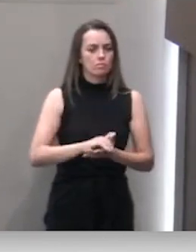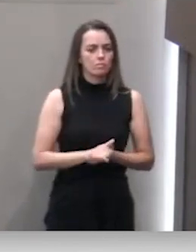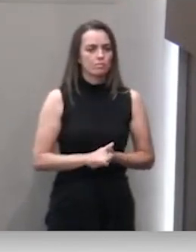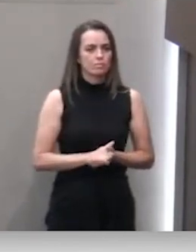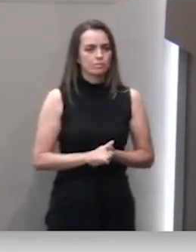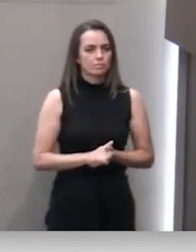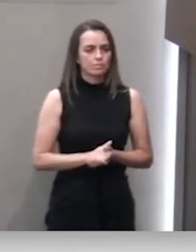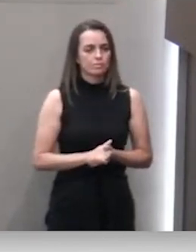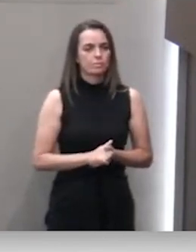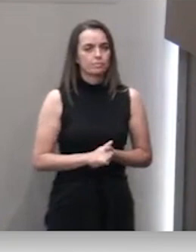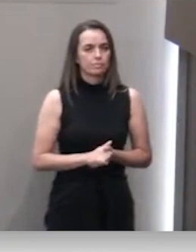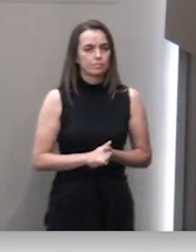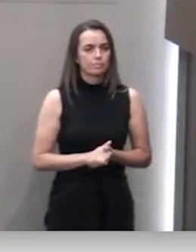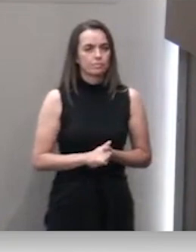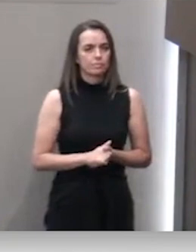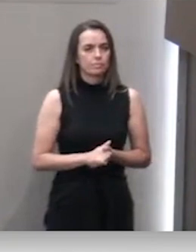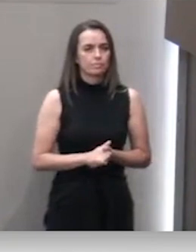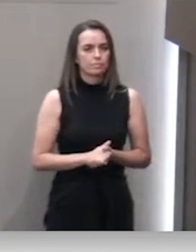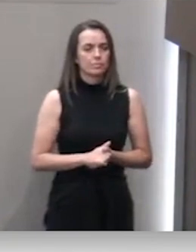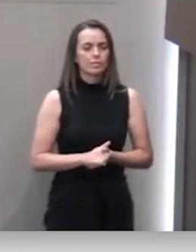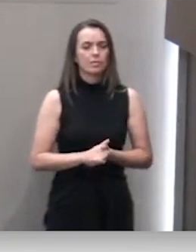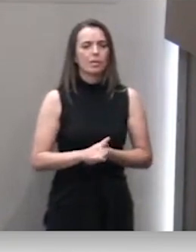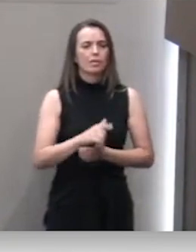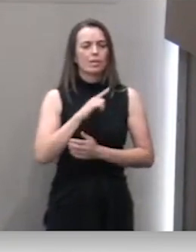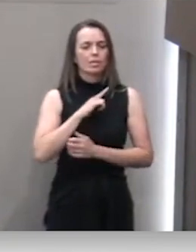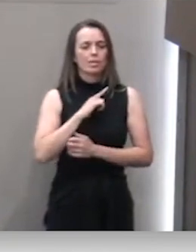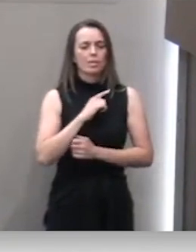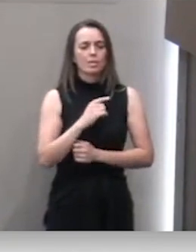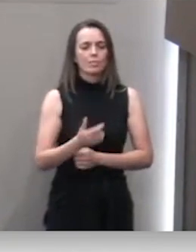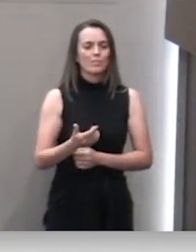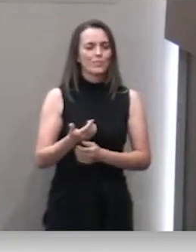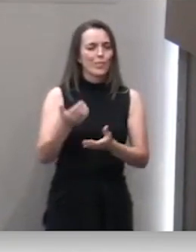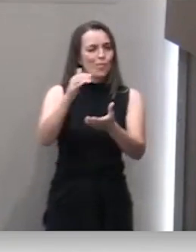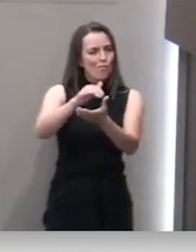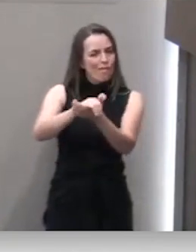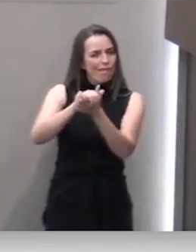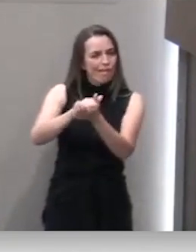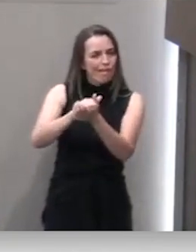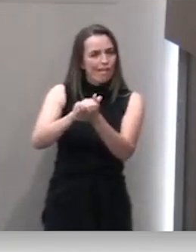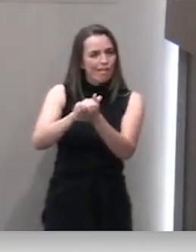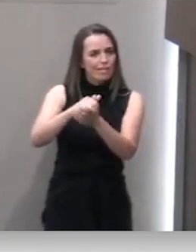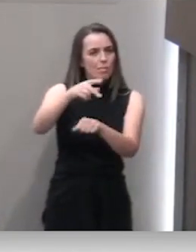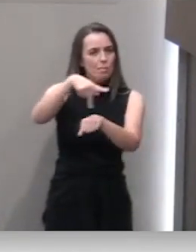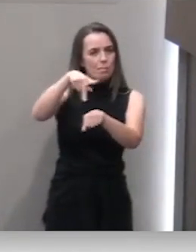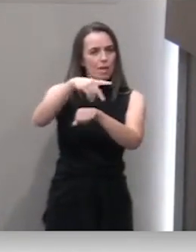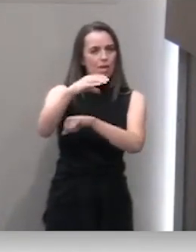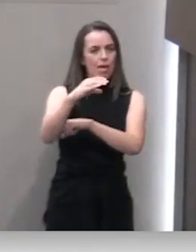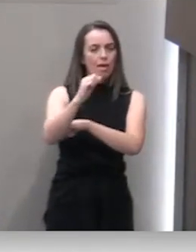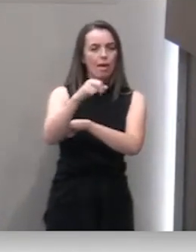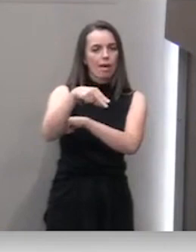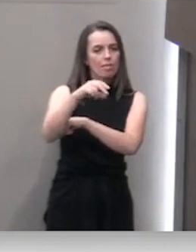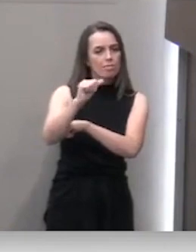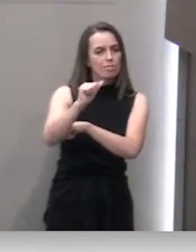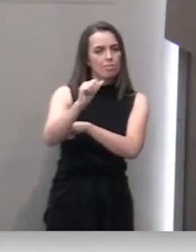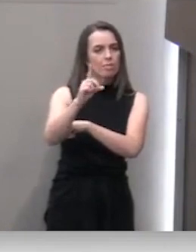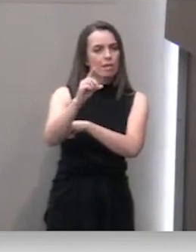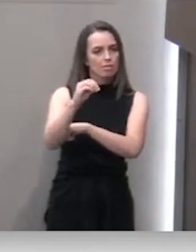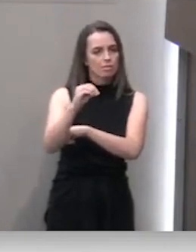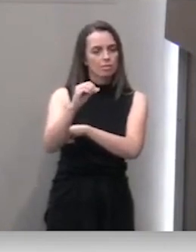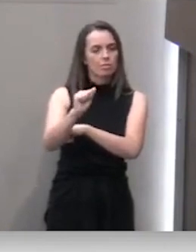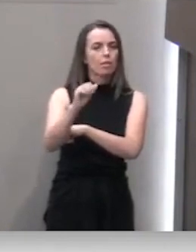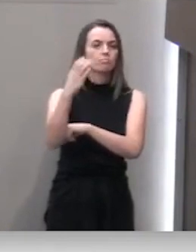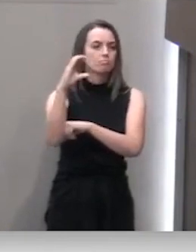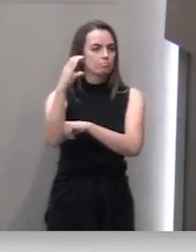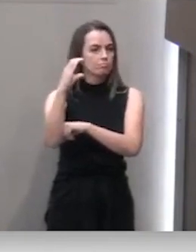Houve um casal de canadenses, teve 2 filhos gêmeos, Brian e